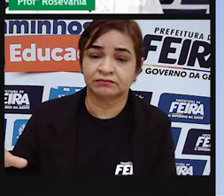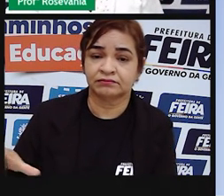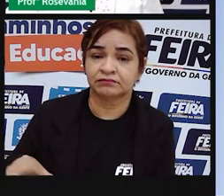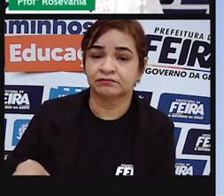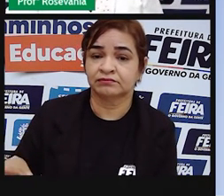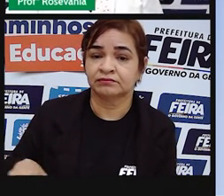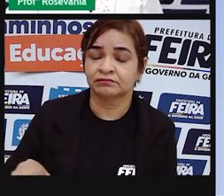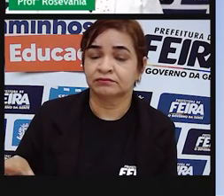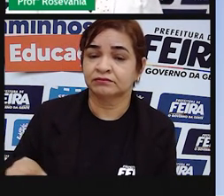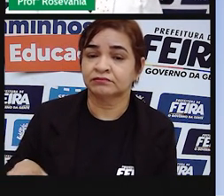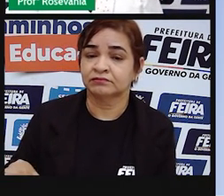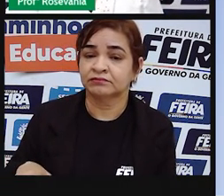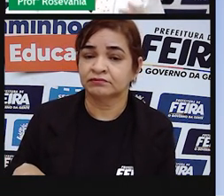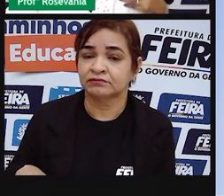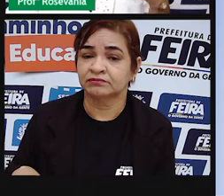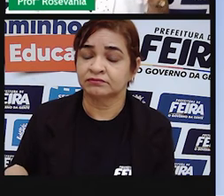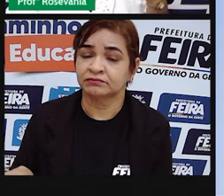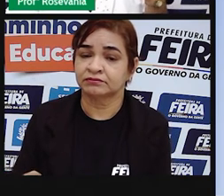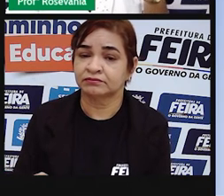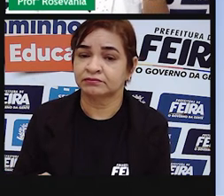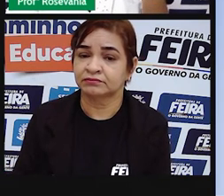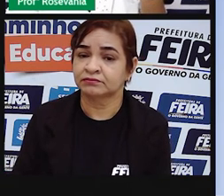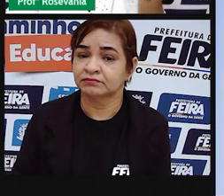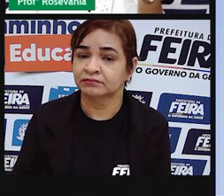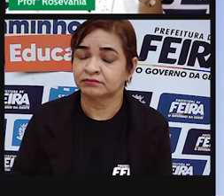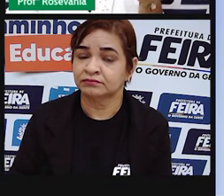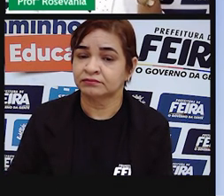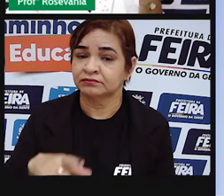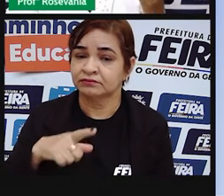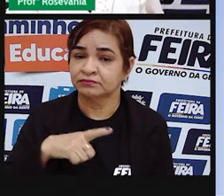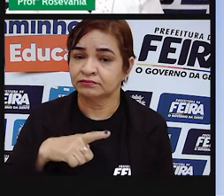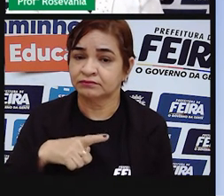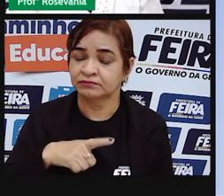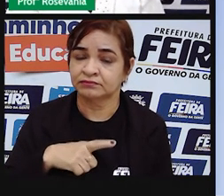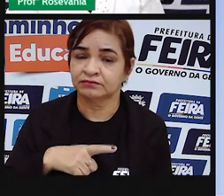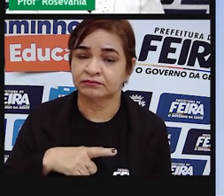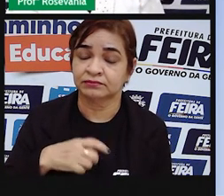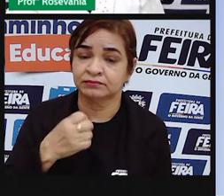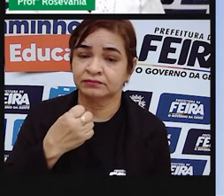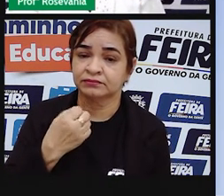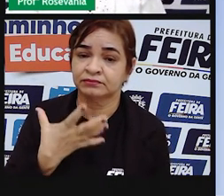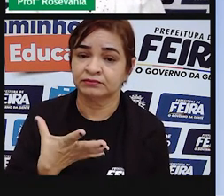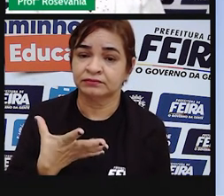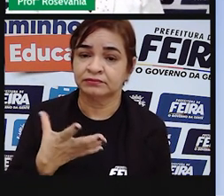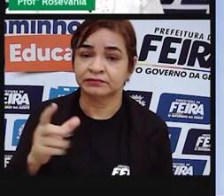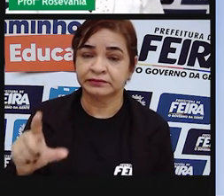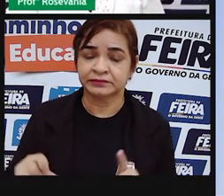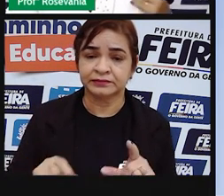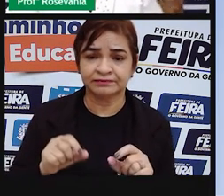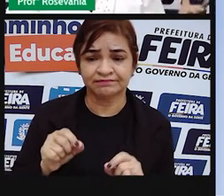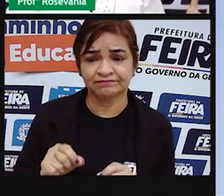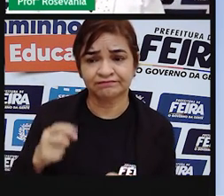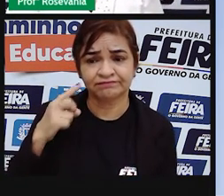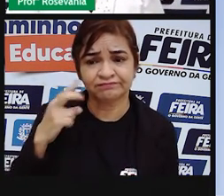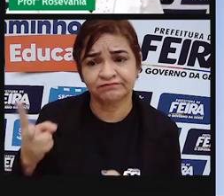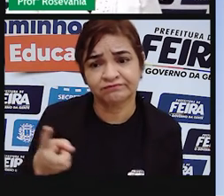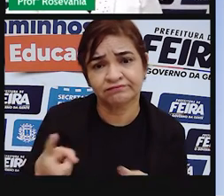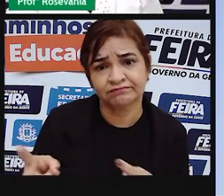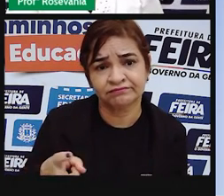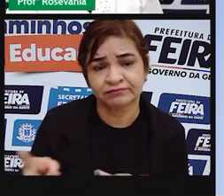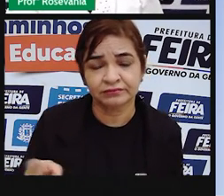sofre. Os trabalhos também começou a ser, exigir uma qualificação melhor, E quem não se atentou a